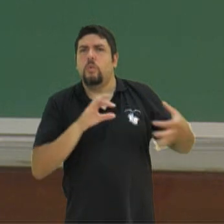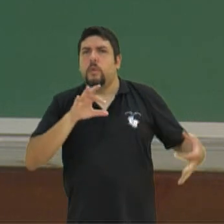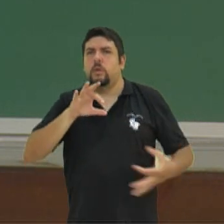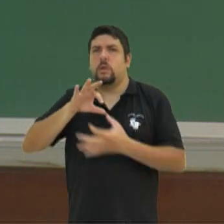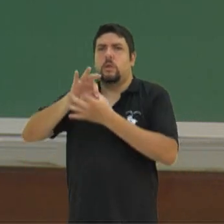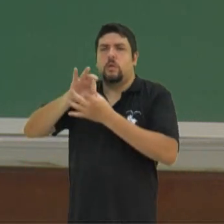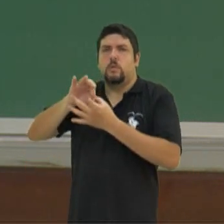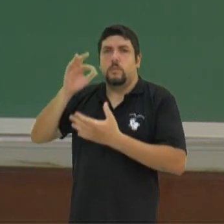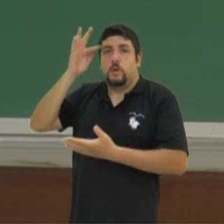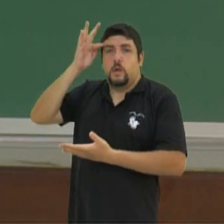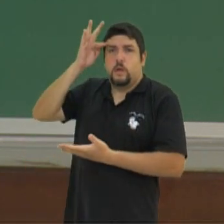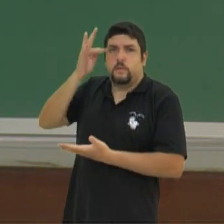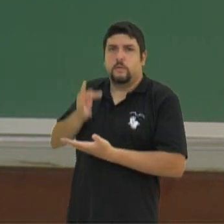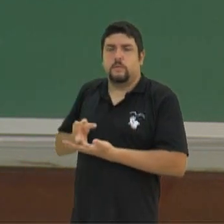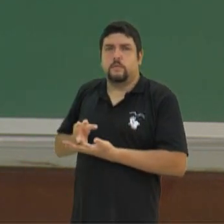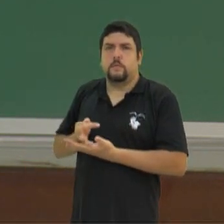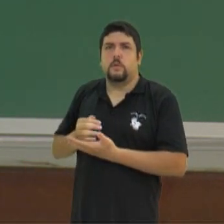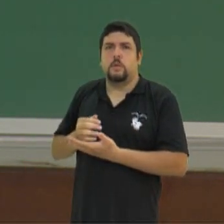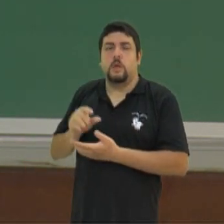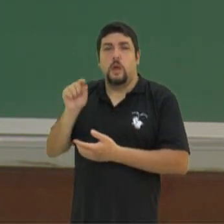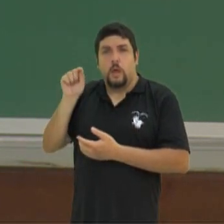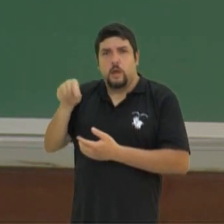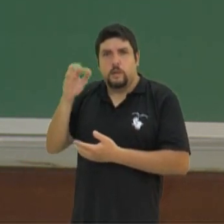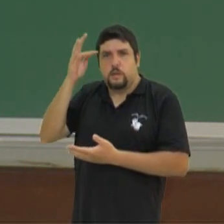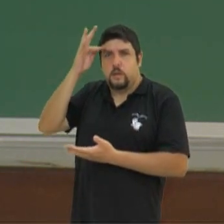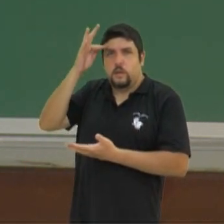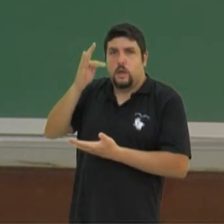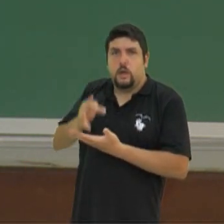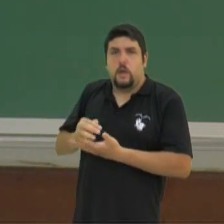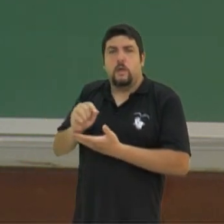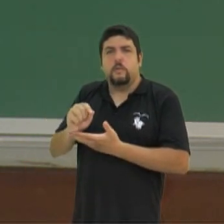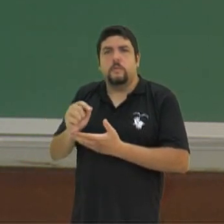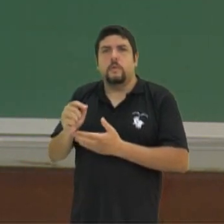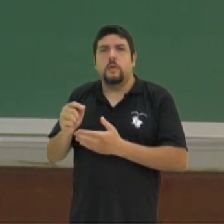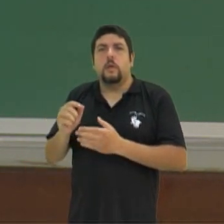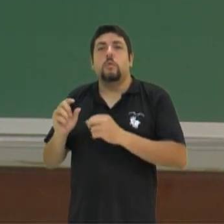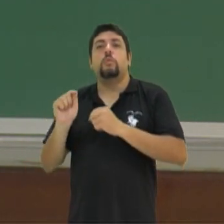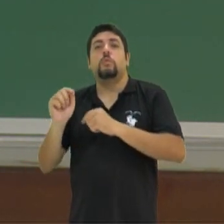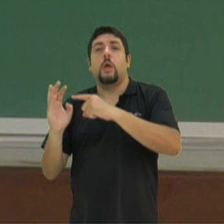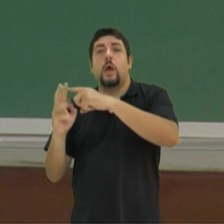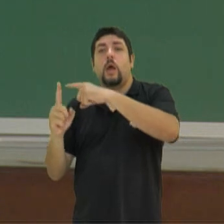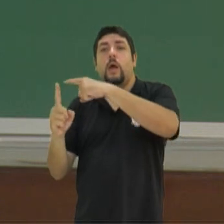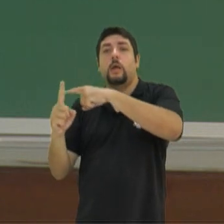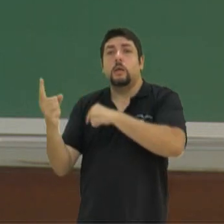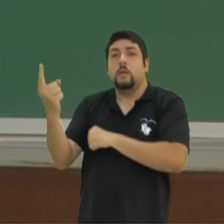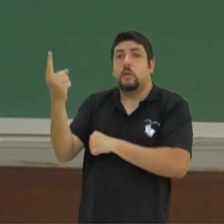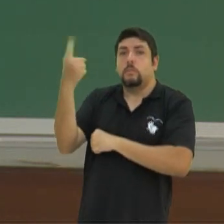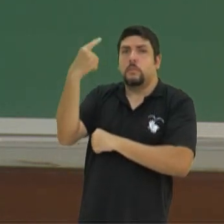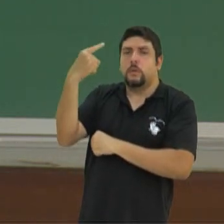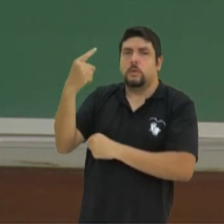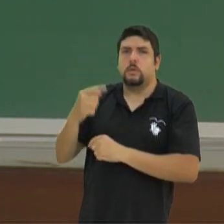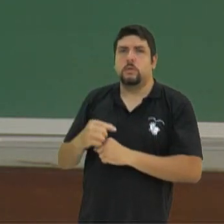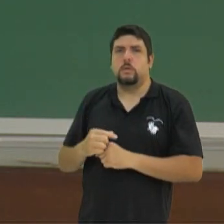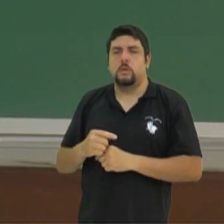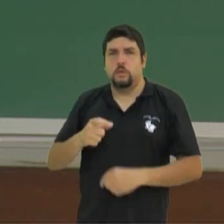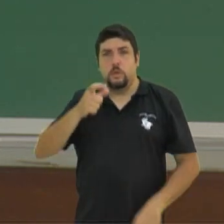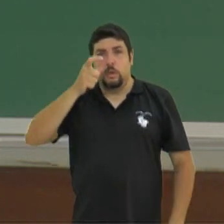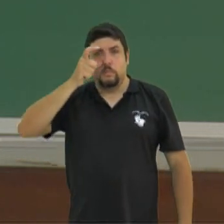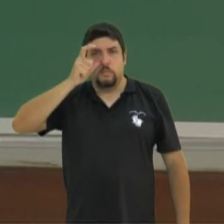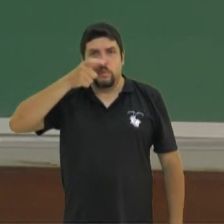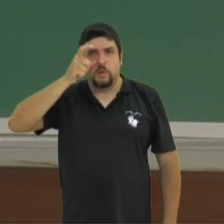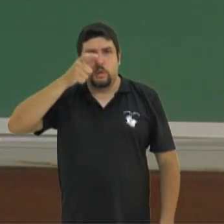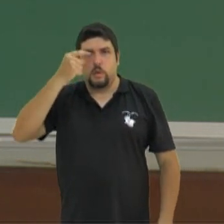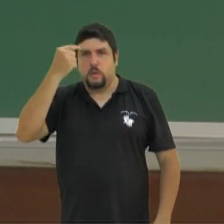limitado, dominado pelas verdades impostas, muitas vezes, pela igreja. Enquanto que, para Descartes,